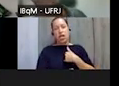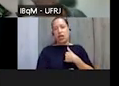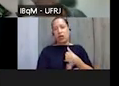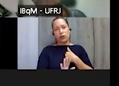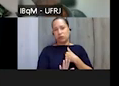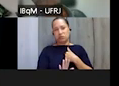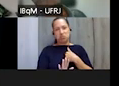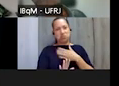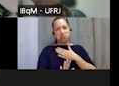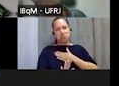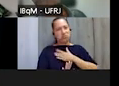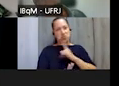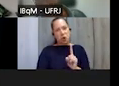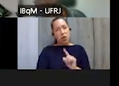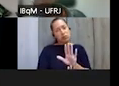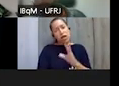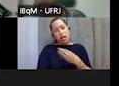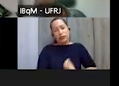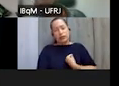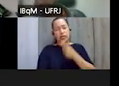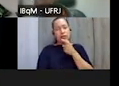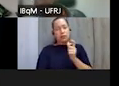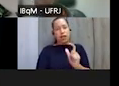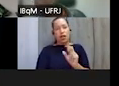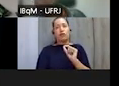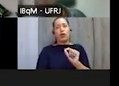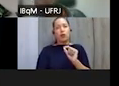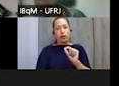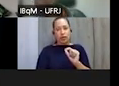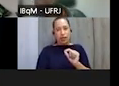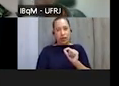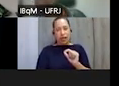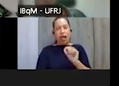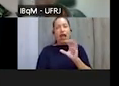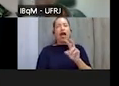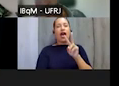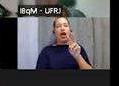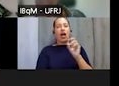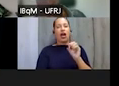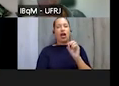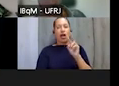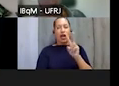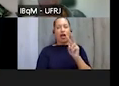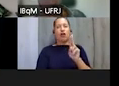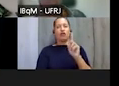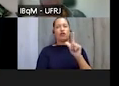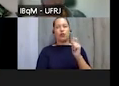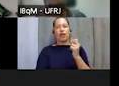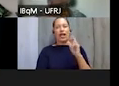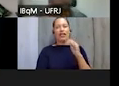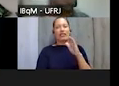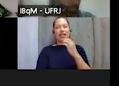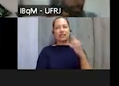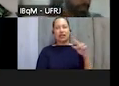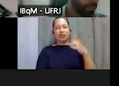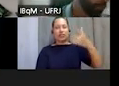muito, mas que ela existe, que se chama a vulgarização da ciência. A sensação que eu